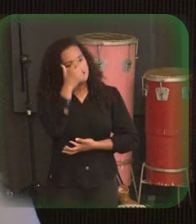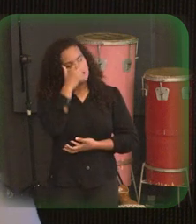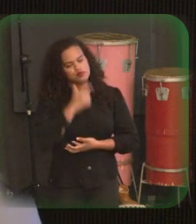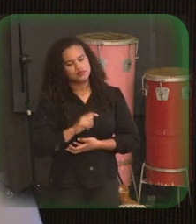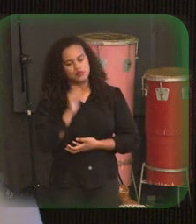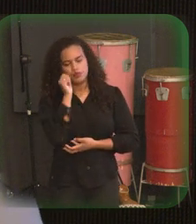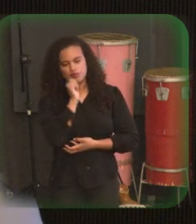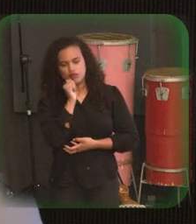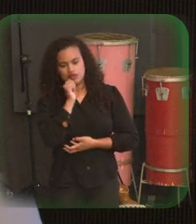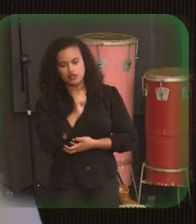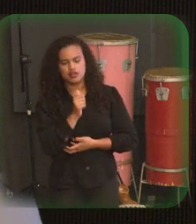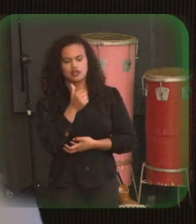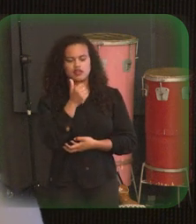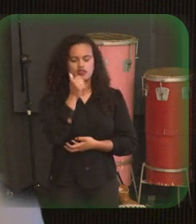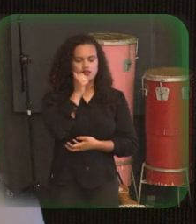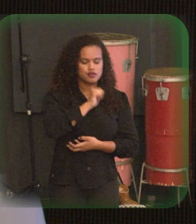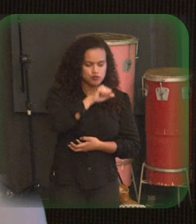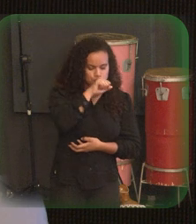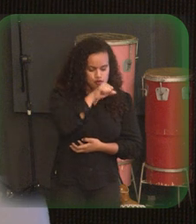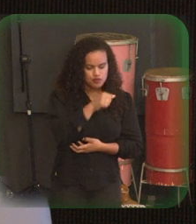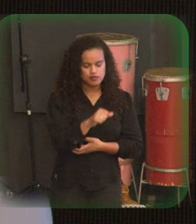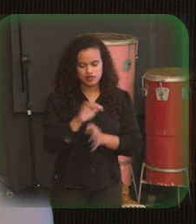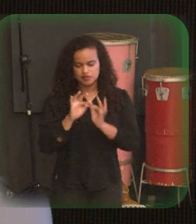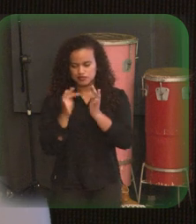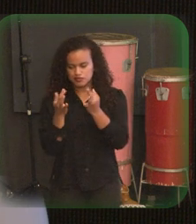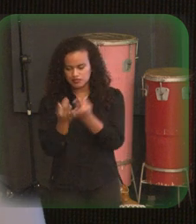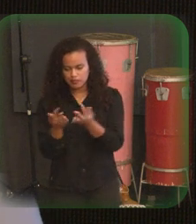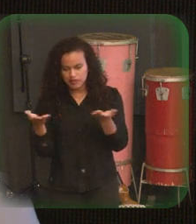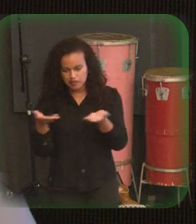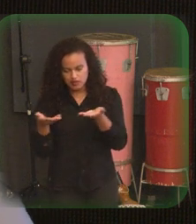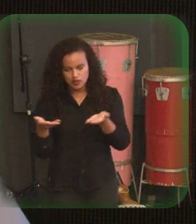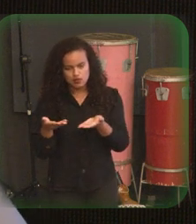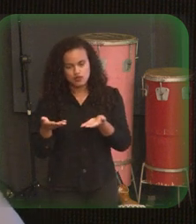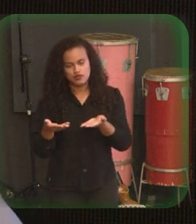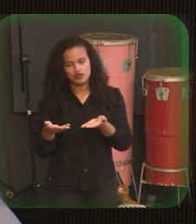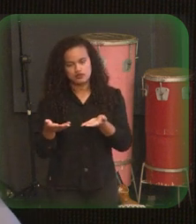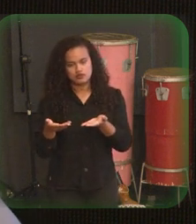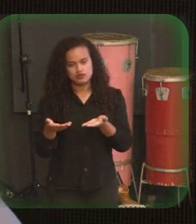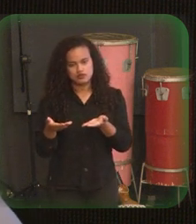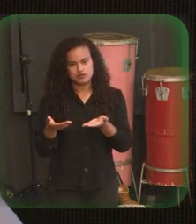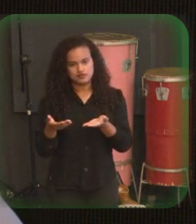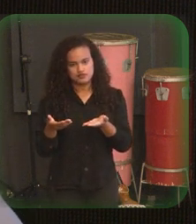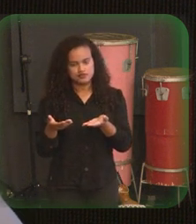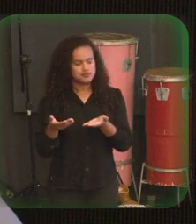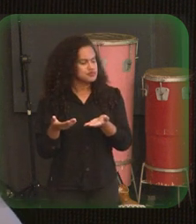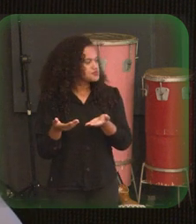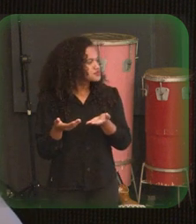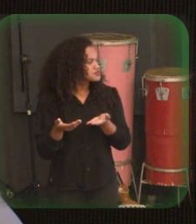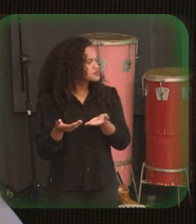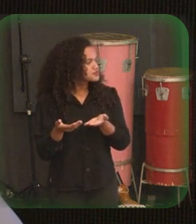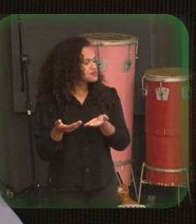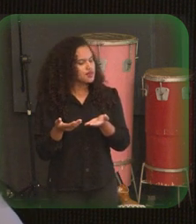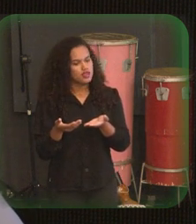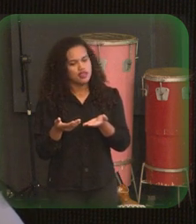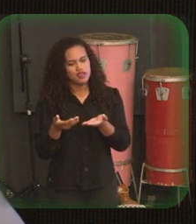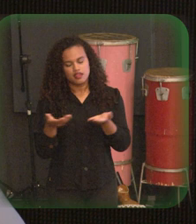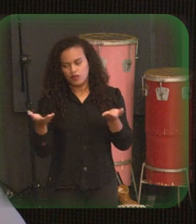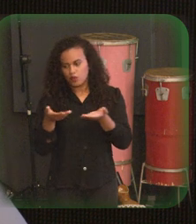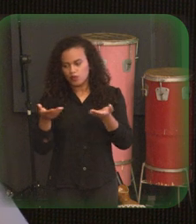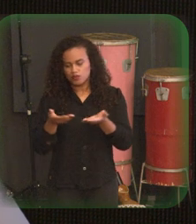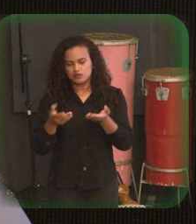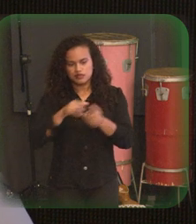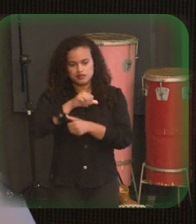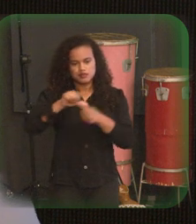mulher, mãe de uma família hoje, e está desfalcada pela violência.